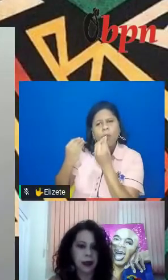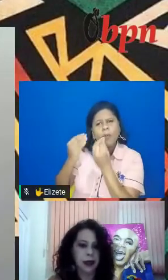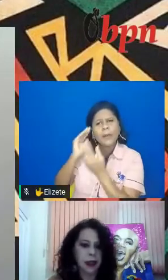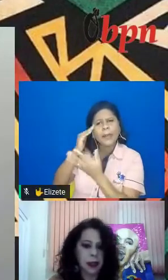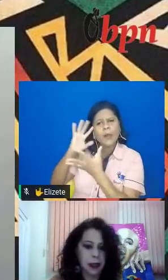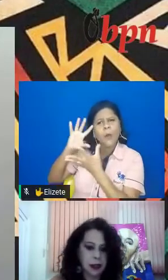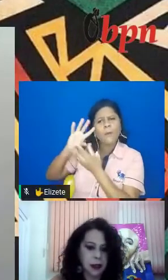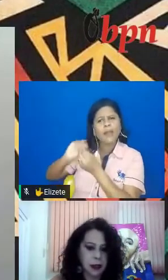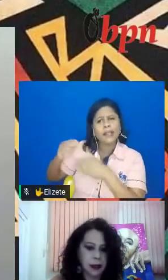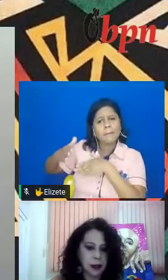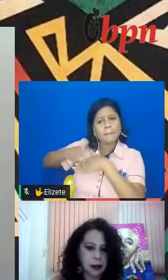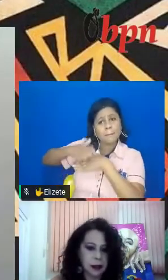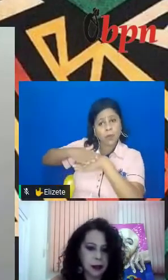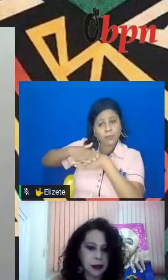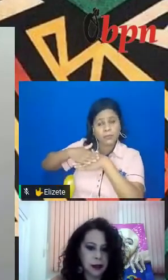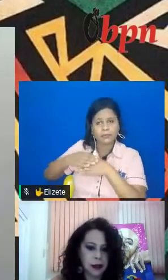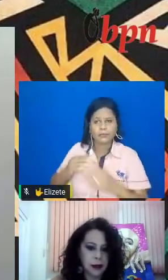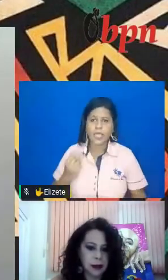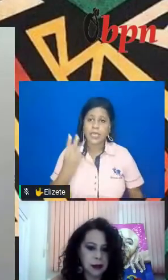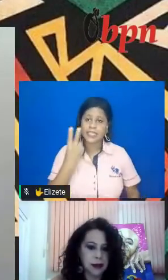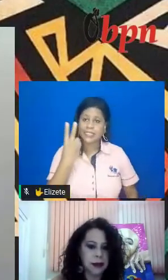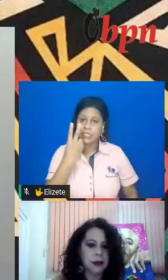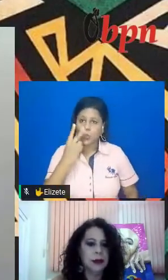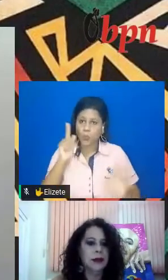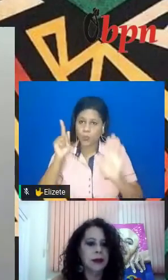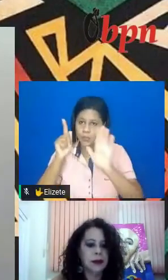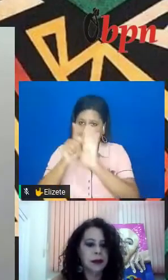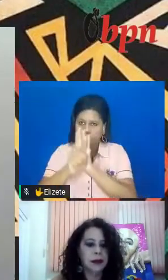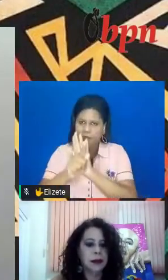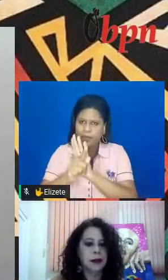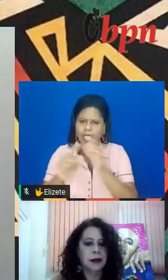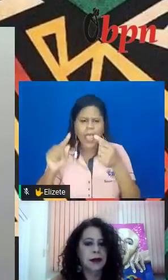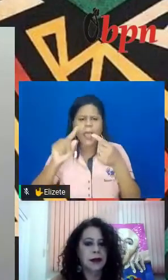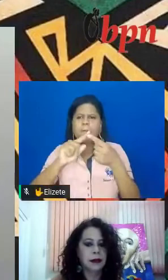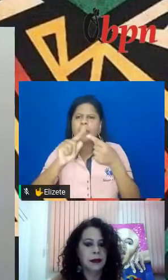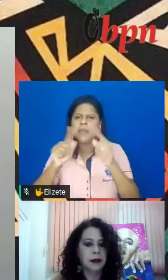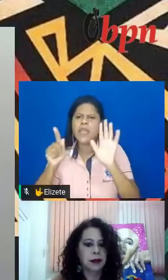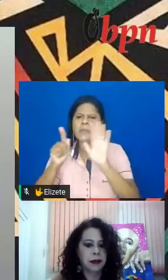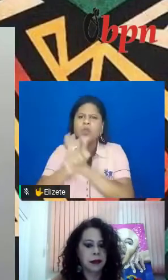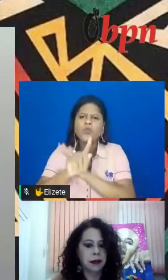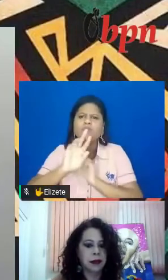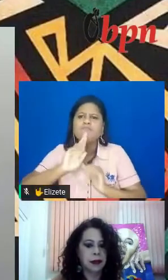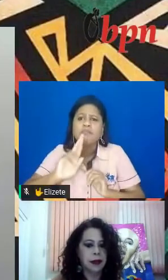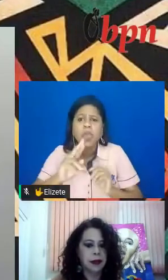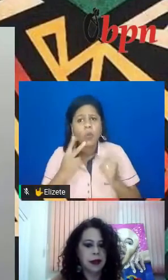A segunda pergunta foi... Espero que a primeira tenha ficado respondida.